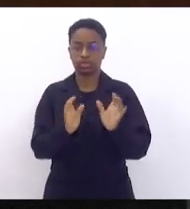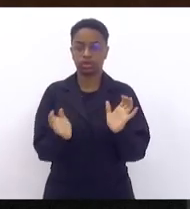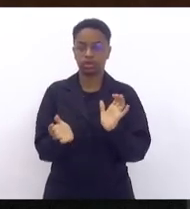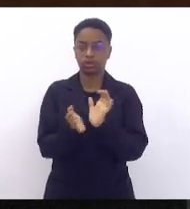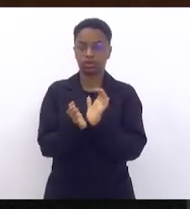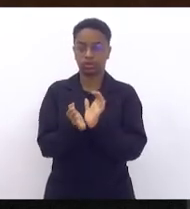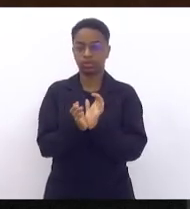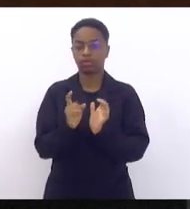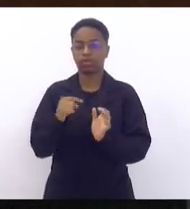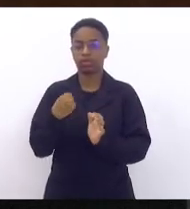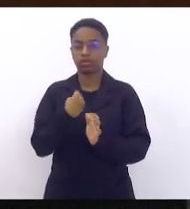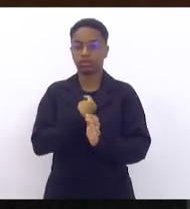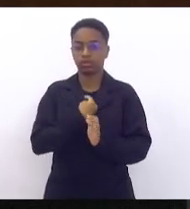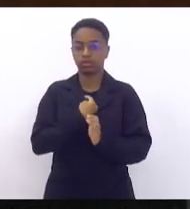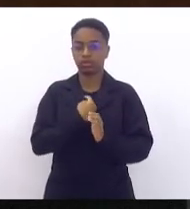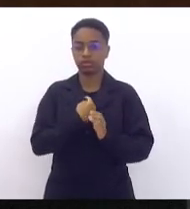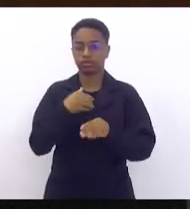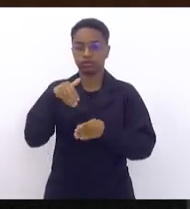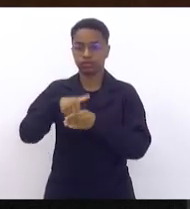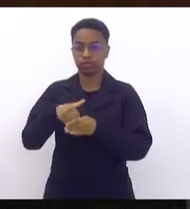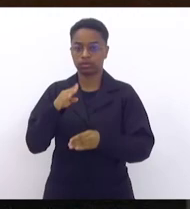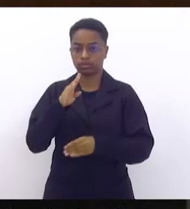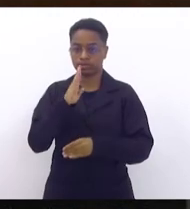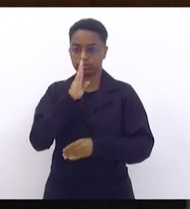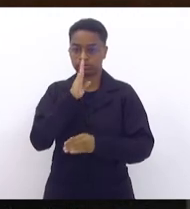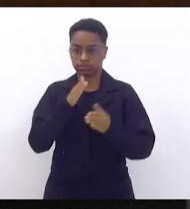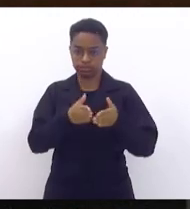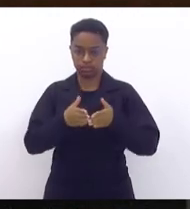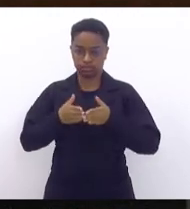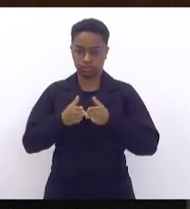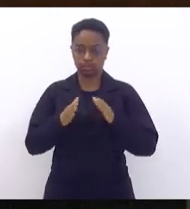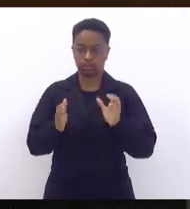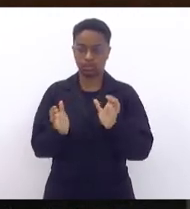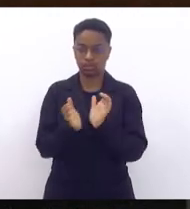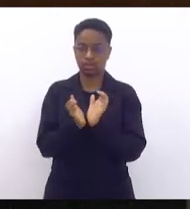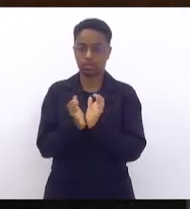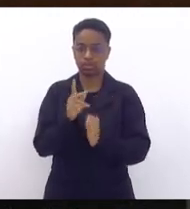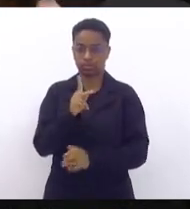fazendo um encaminhamento de voto pela abstenção, abstenção da bancada do PT.